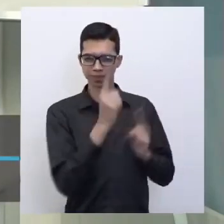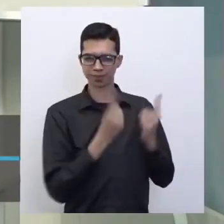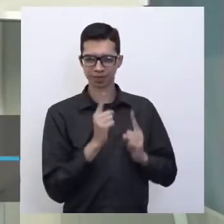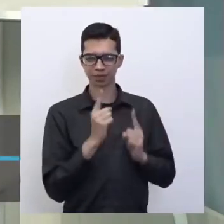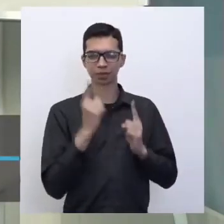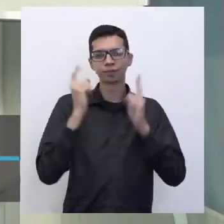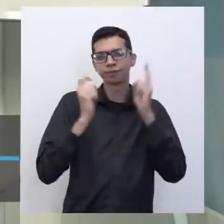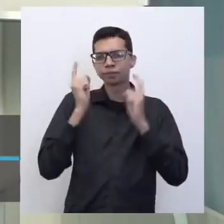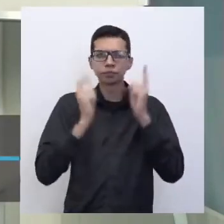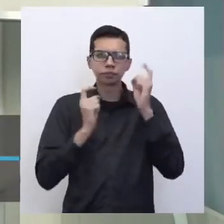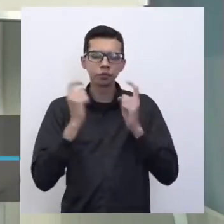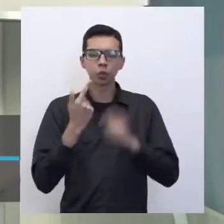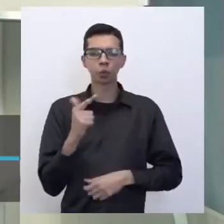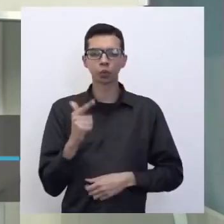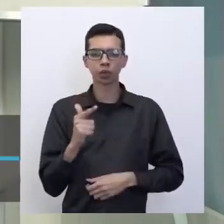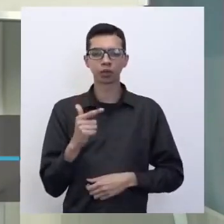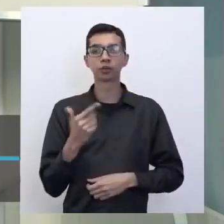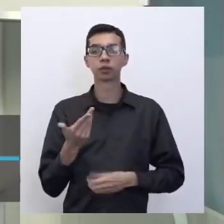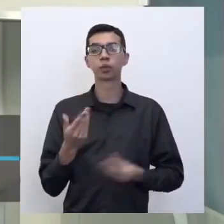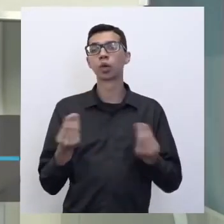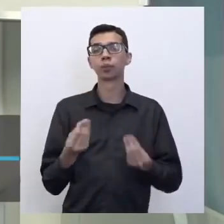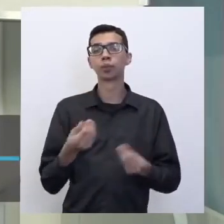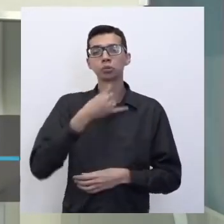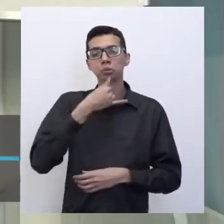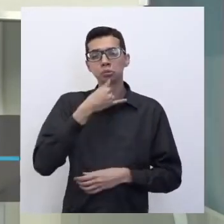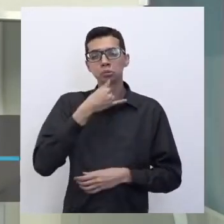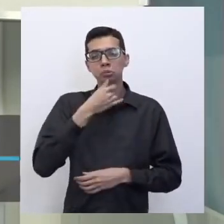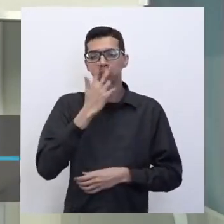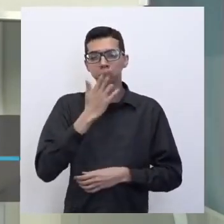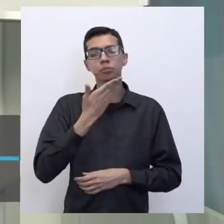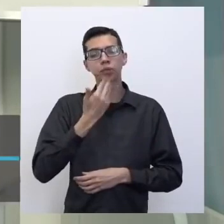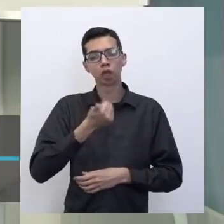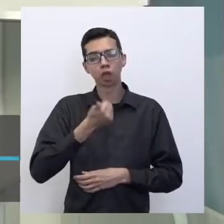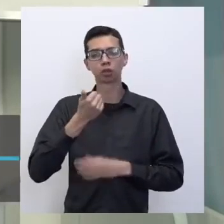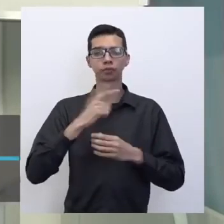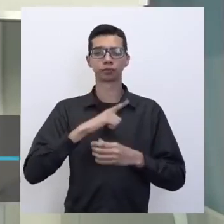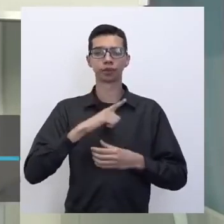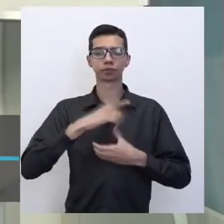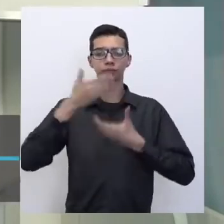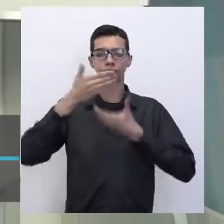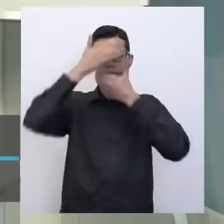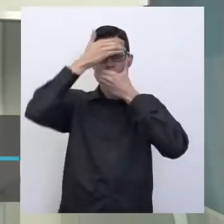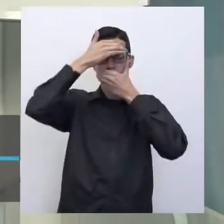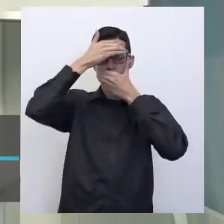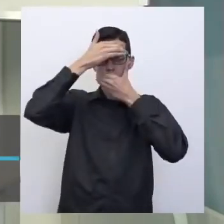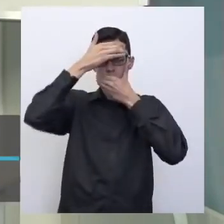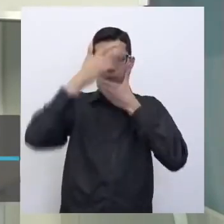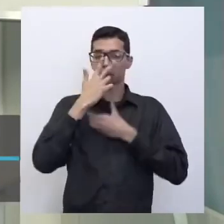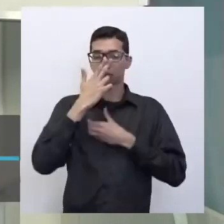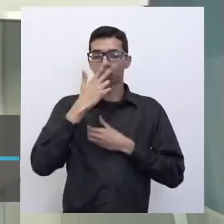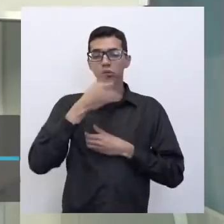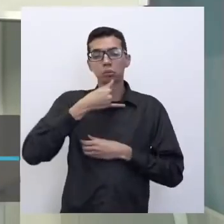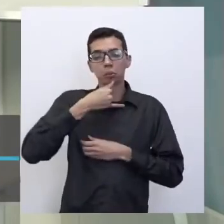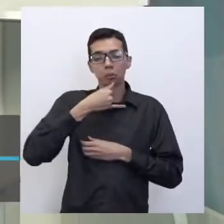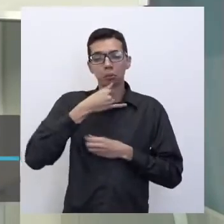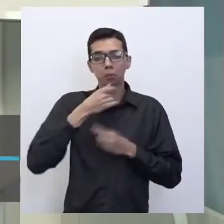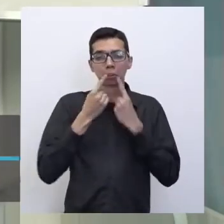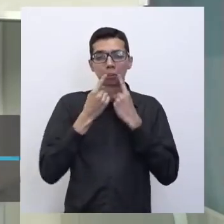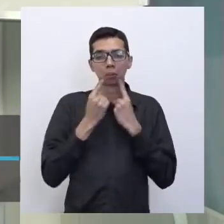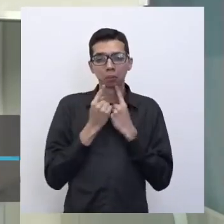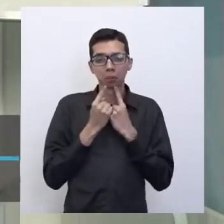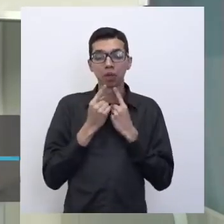interpretar alguém triste, colocava uma máscara. Queríamos interpretar alguém sorrindo, trocava a máscara por alguém sorrindo,